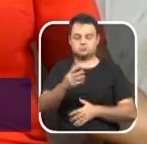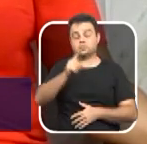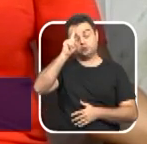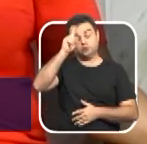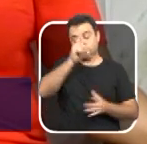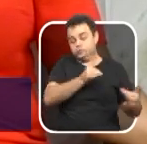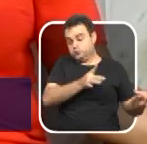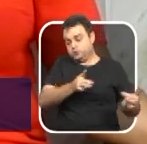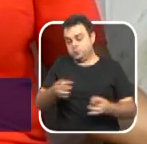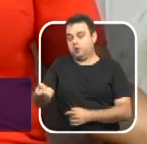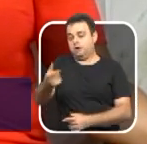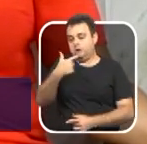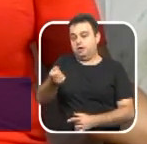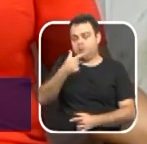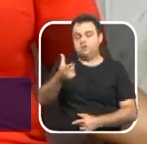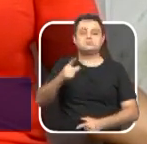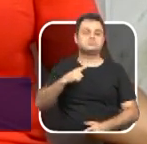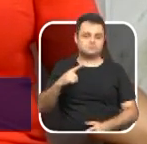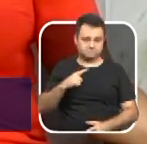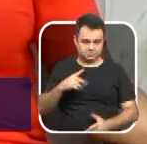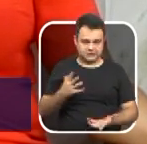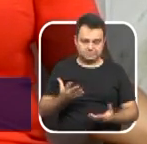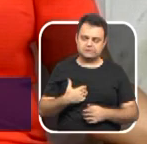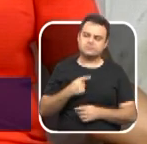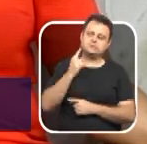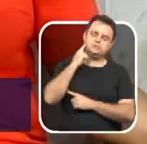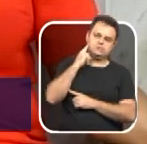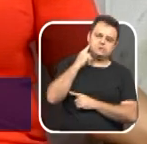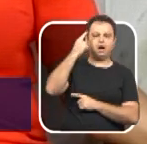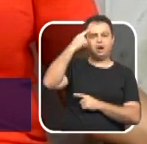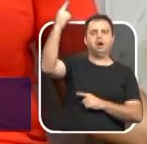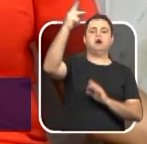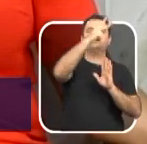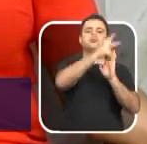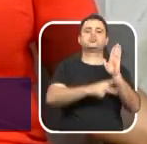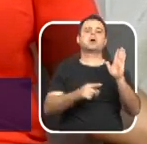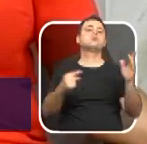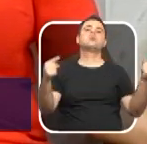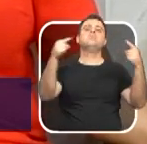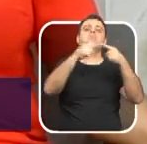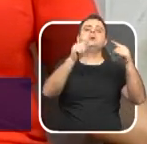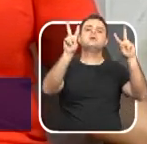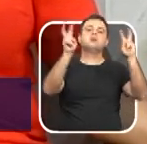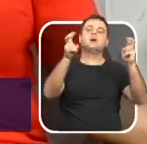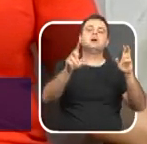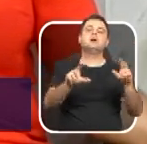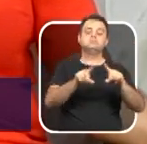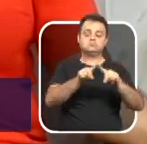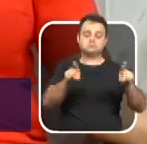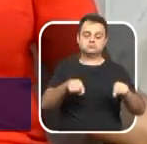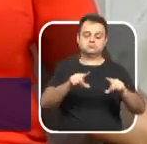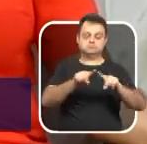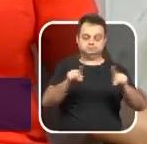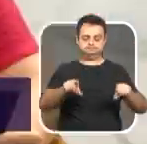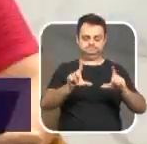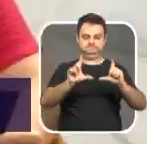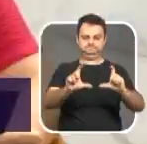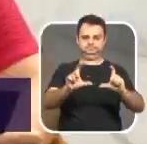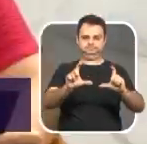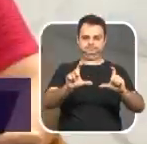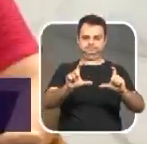identificação, porque ela só vai mostrar. Não está pendurado, ela não tem que sair exposta também, que ela é uma